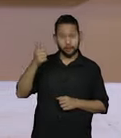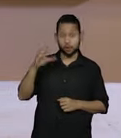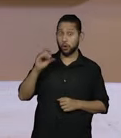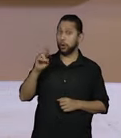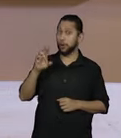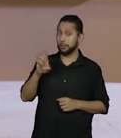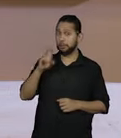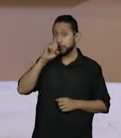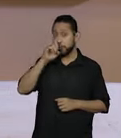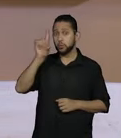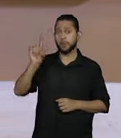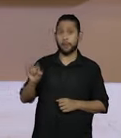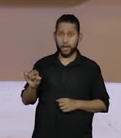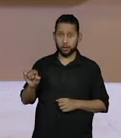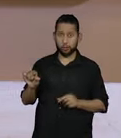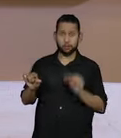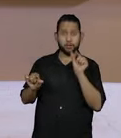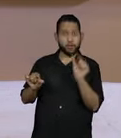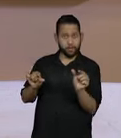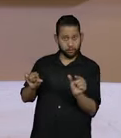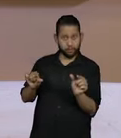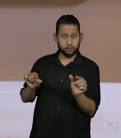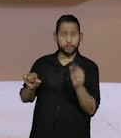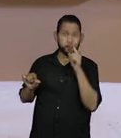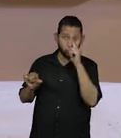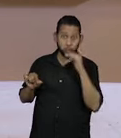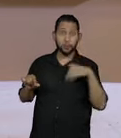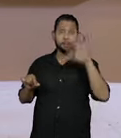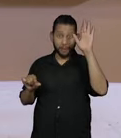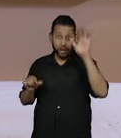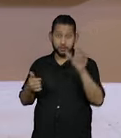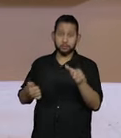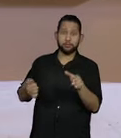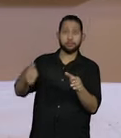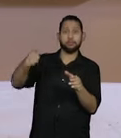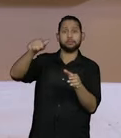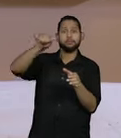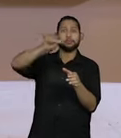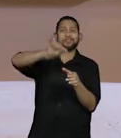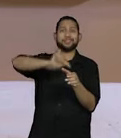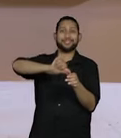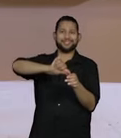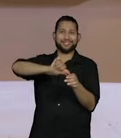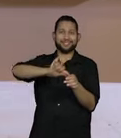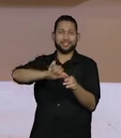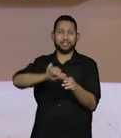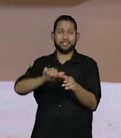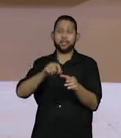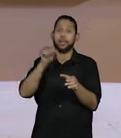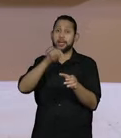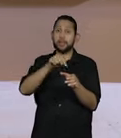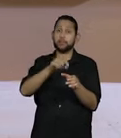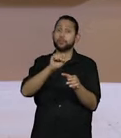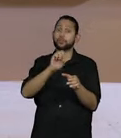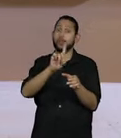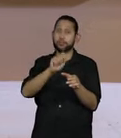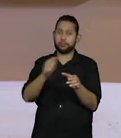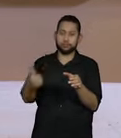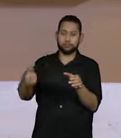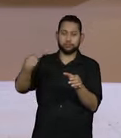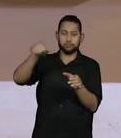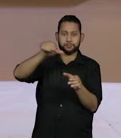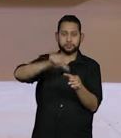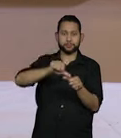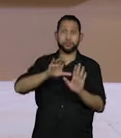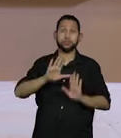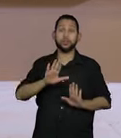cobre para o tubo de ensaio que está sendo colocado, que tem a soda cáustica. Eu